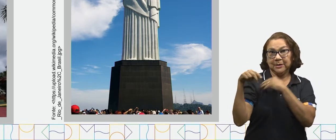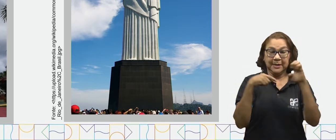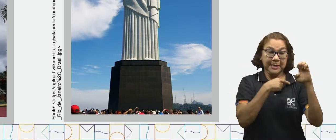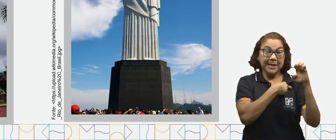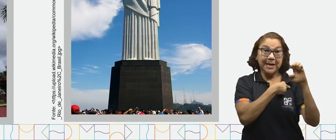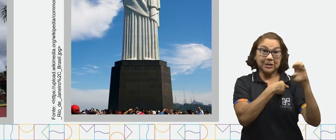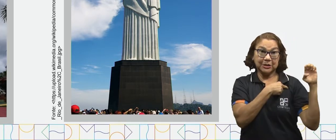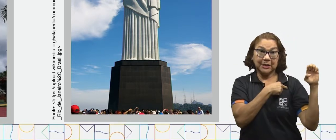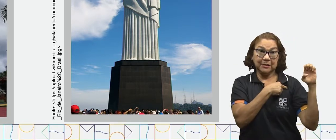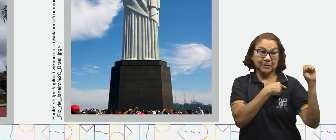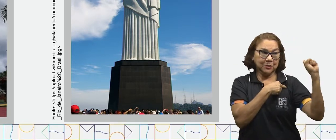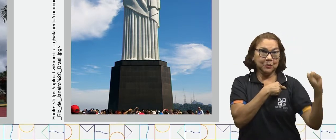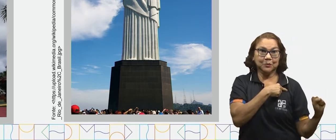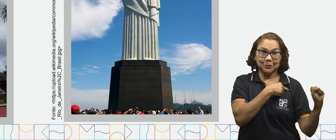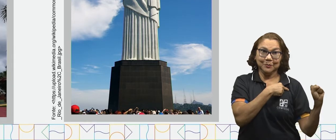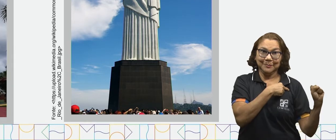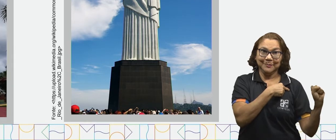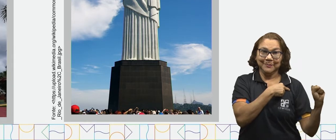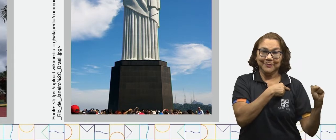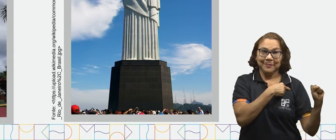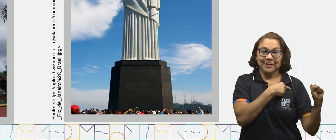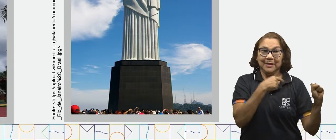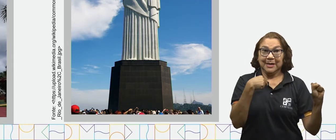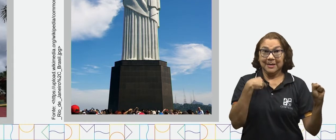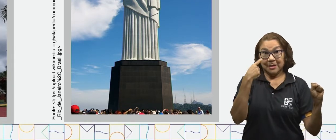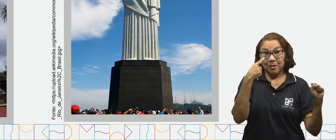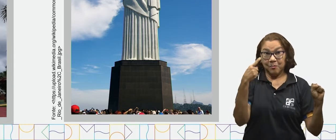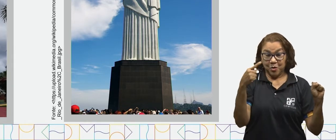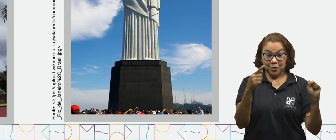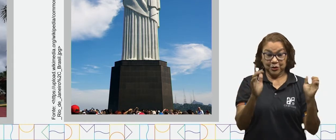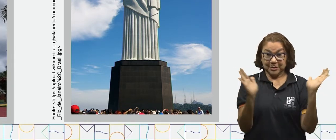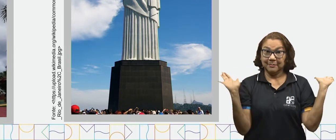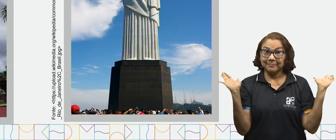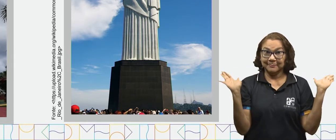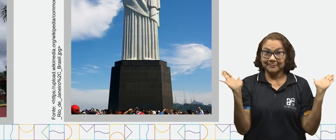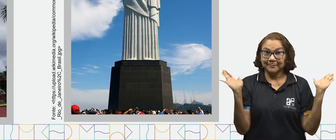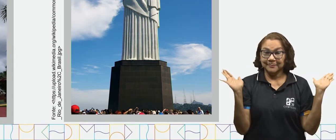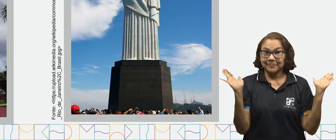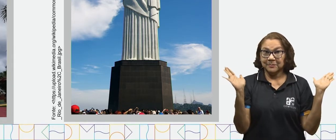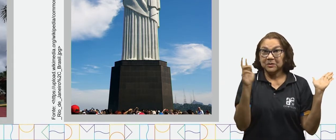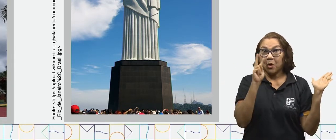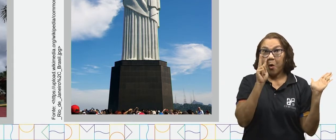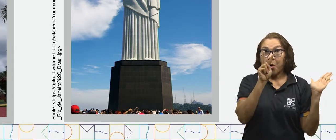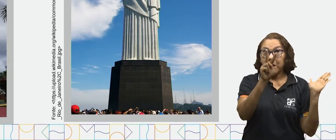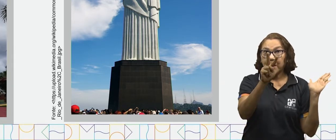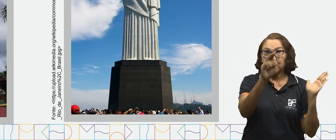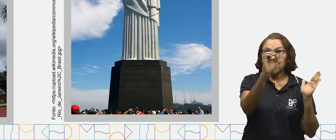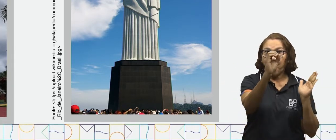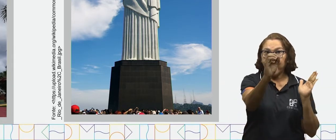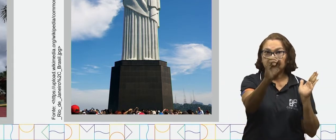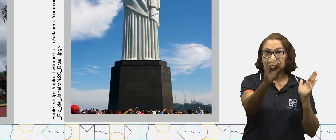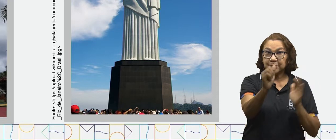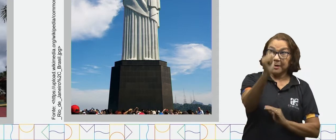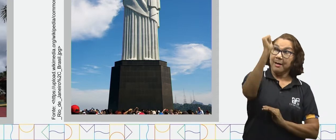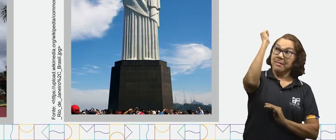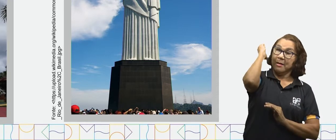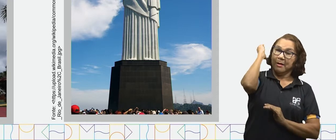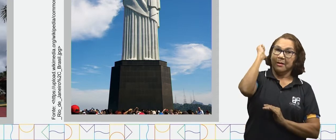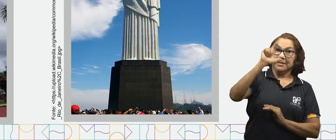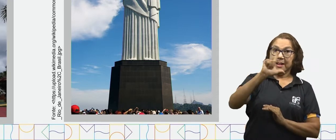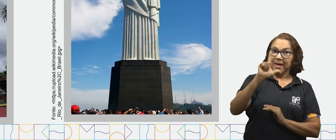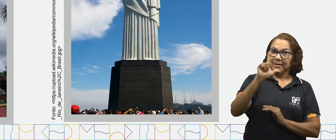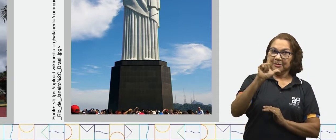estado do Amazonas. Quem construiu esse monumento provavelmente deve ter planejado que o braço direito